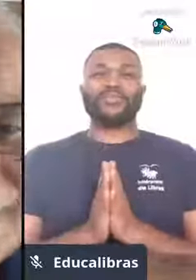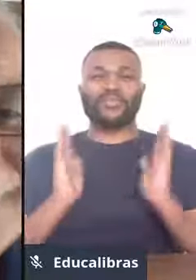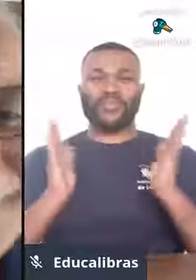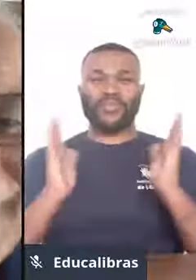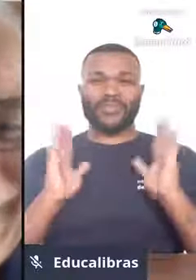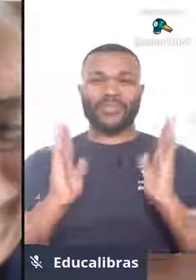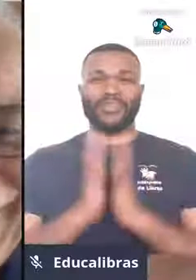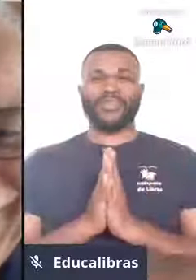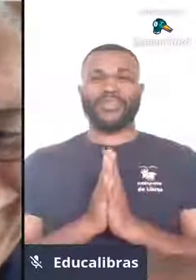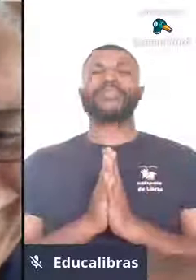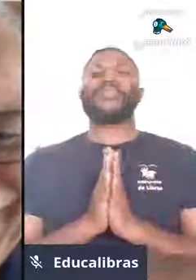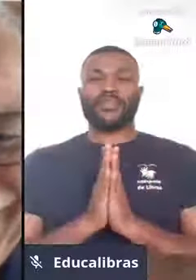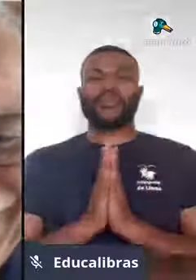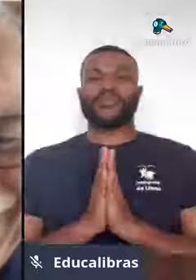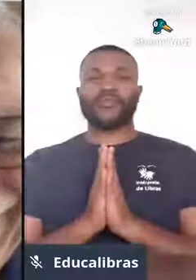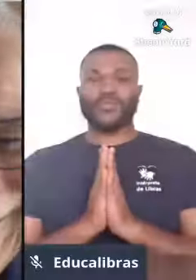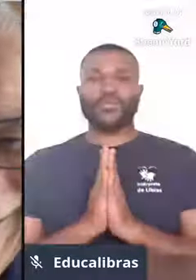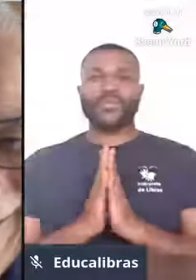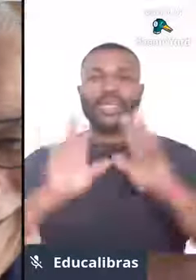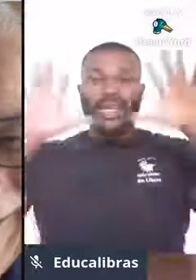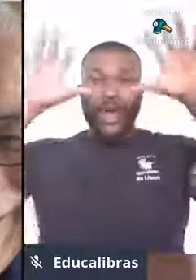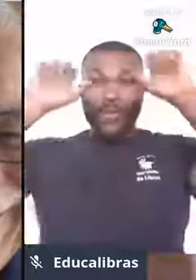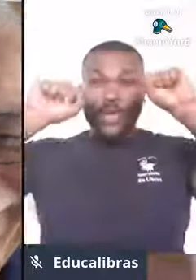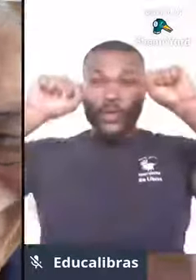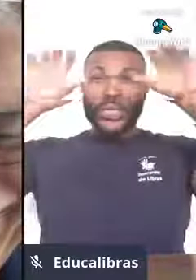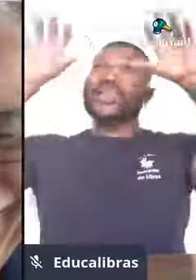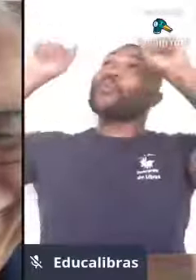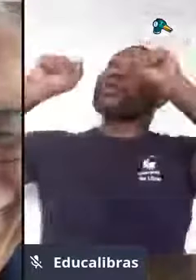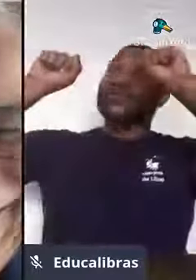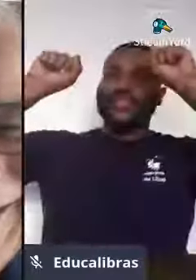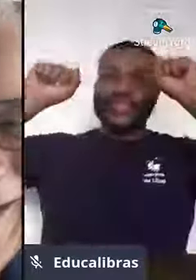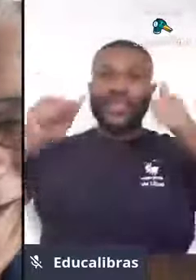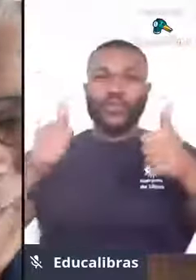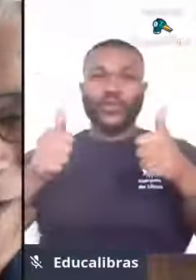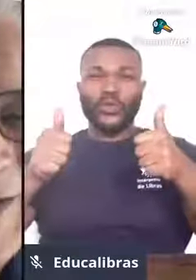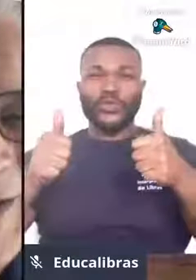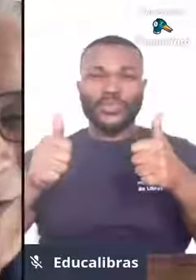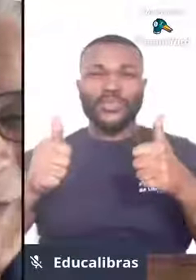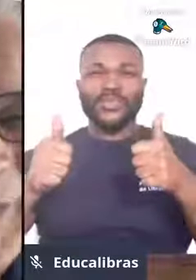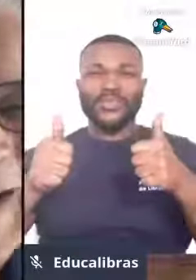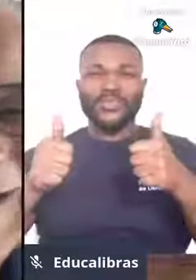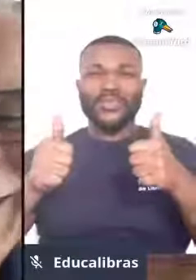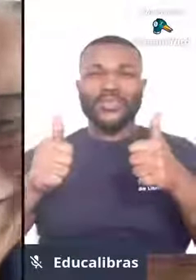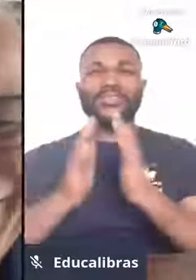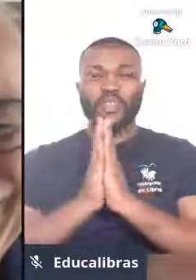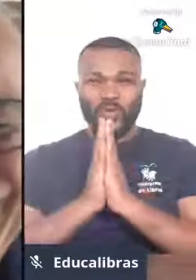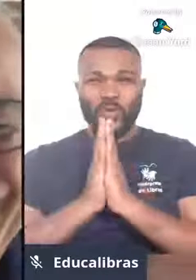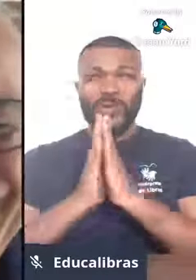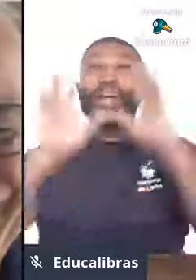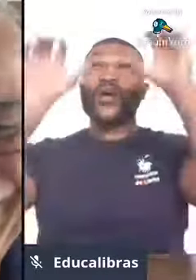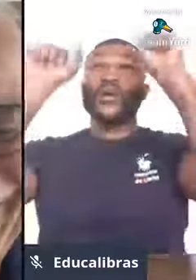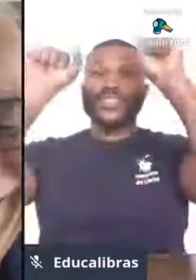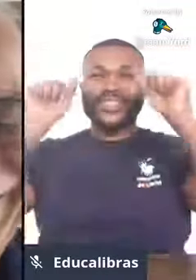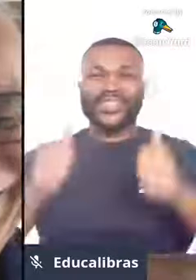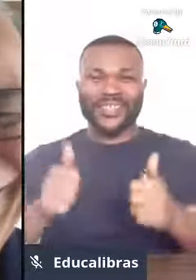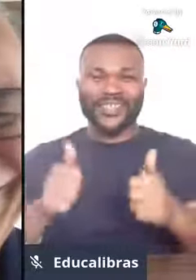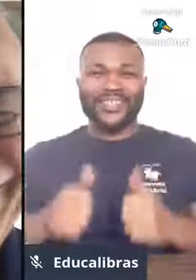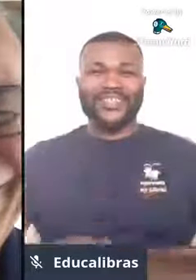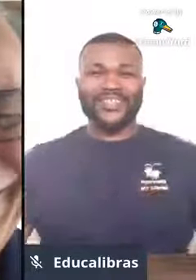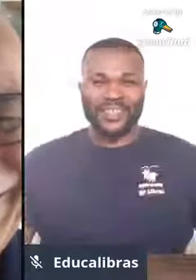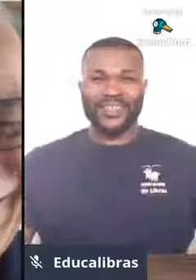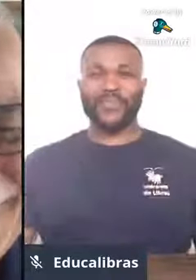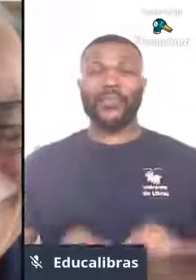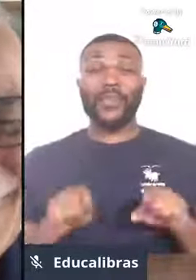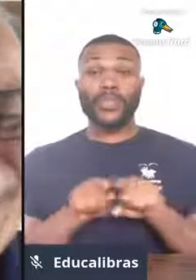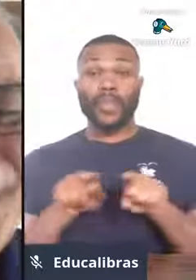aqui. Sumiu, Adriano? Ele já entrou pedindo desculpa. É o seguinte, eu queria também